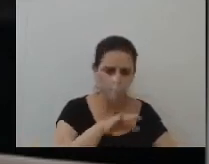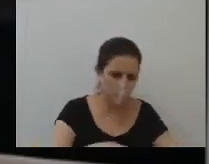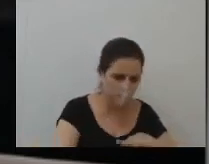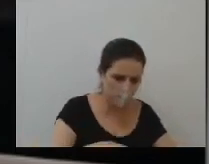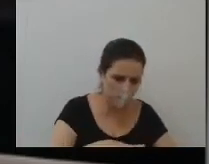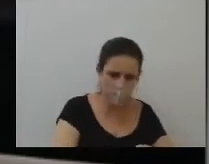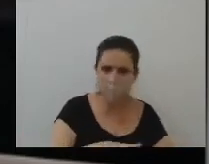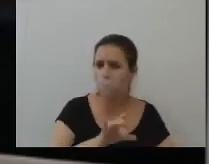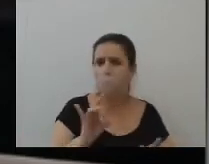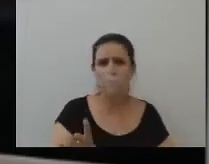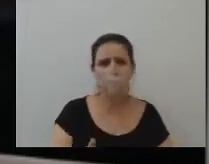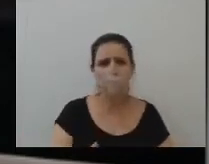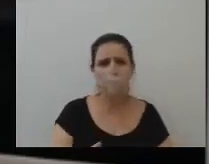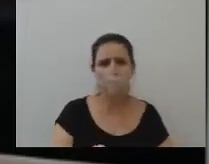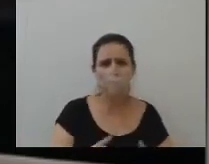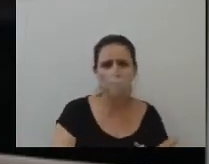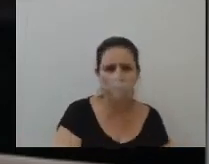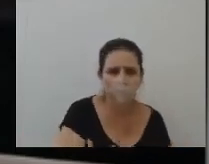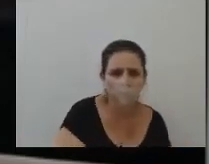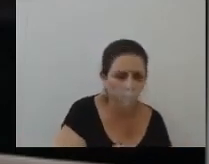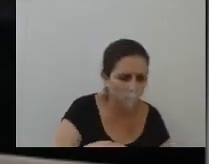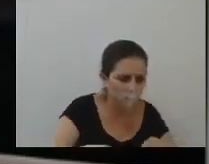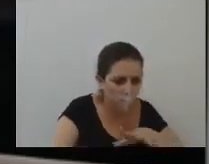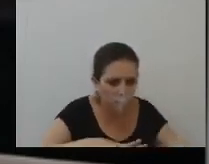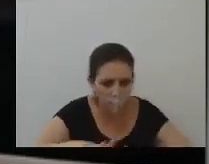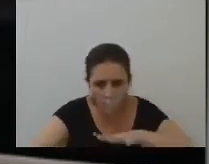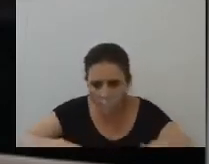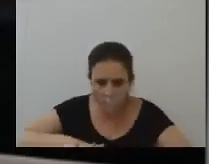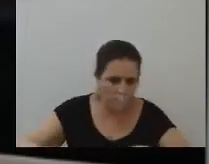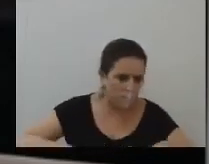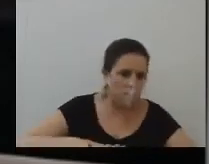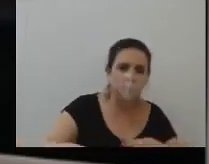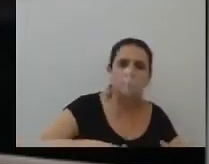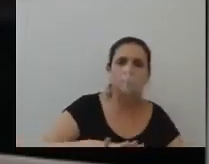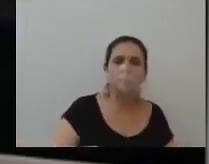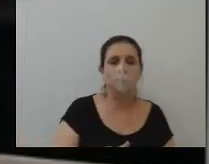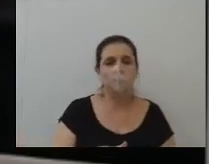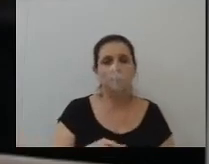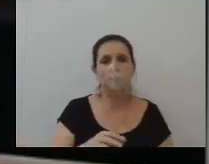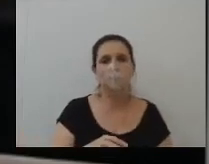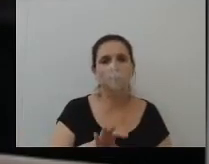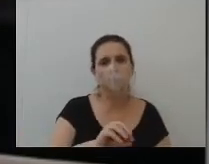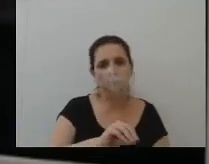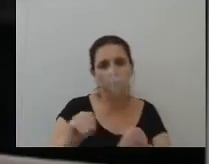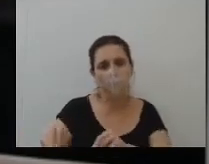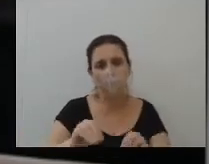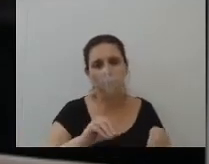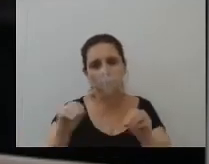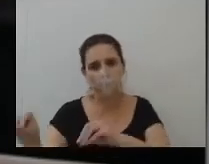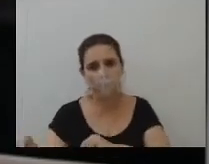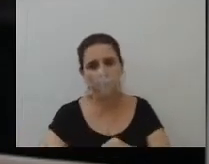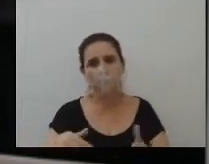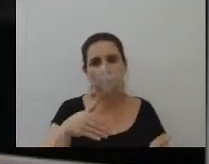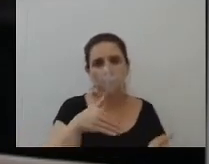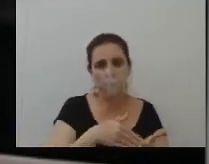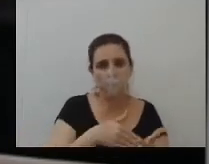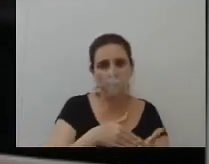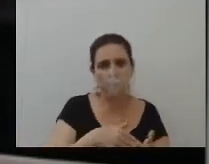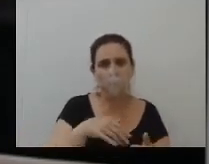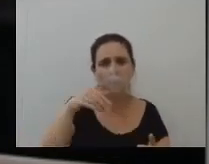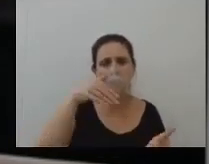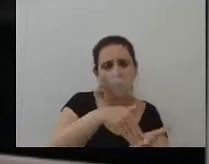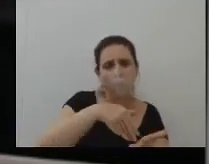fornecendo energia pela fornalha ali. Então ela vai estar com amplitude maior e isso vai sendo passado gradativamente até a